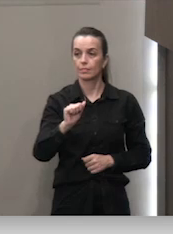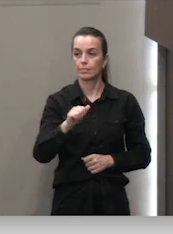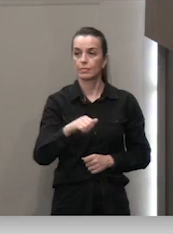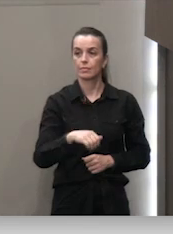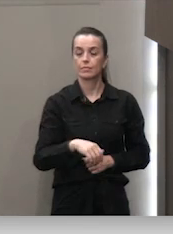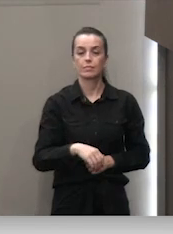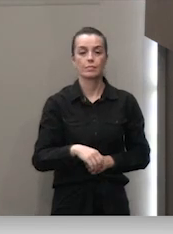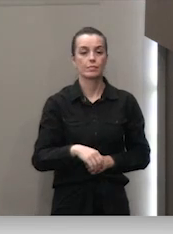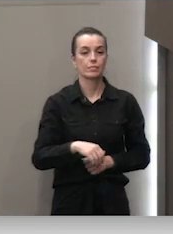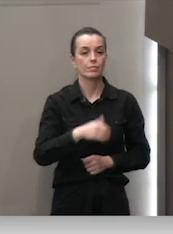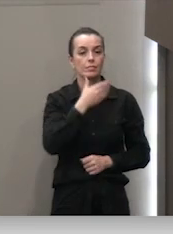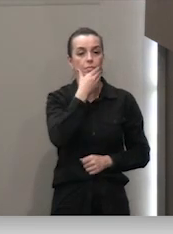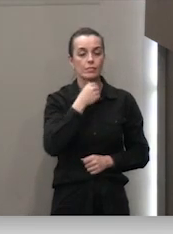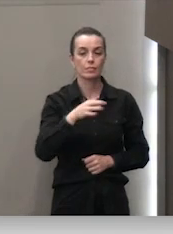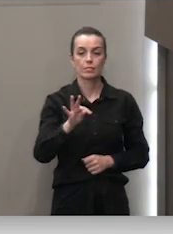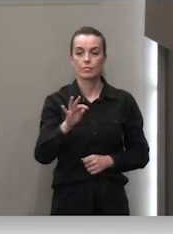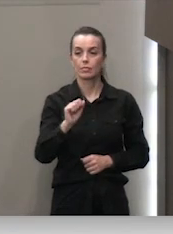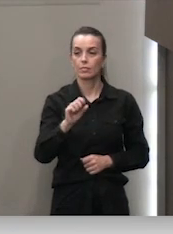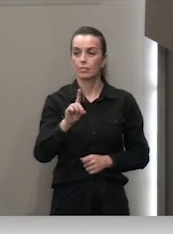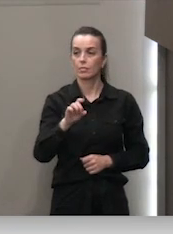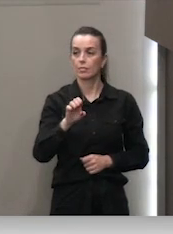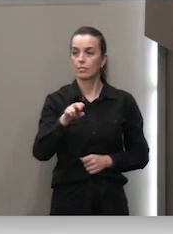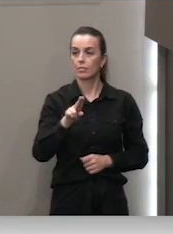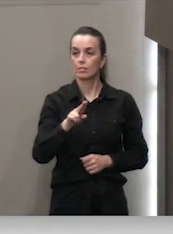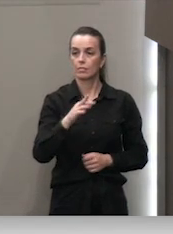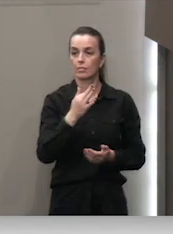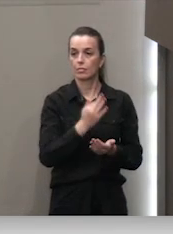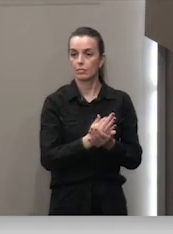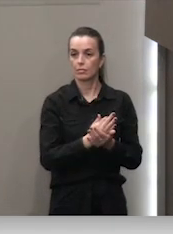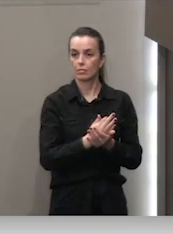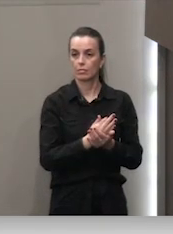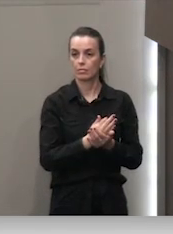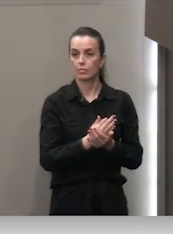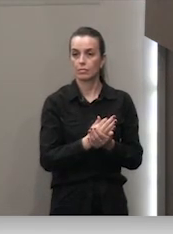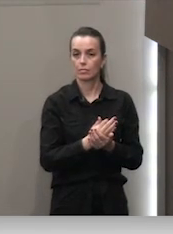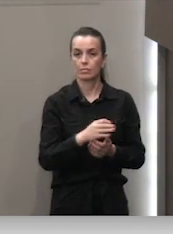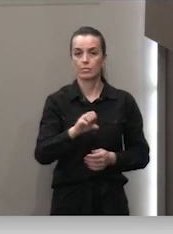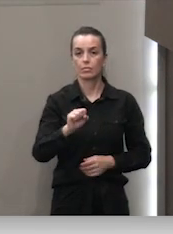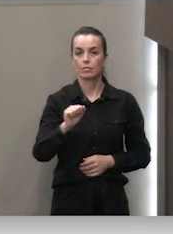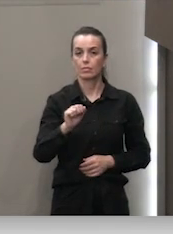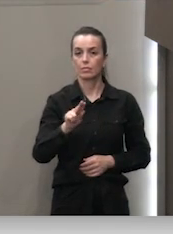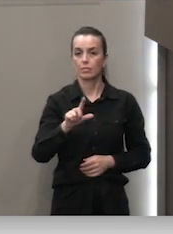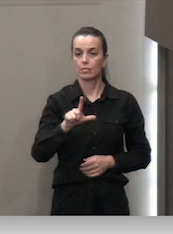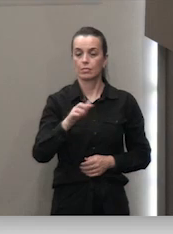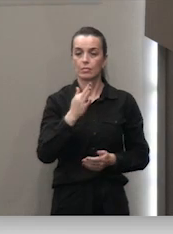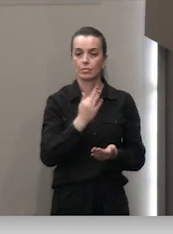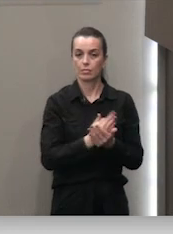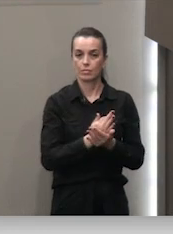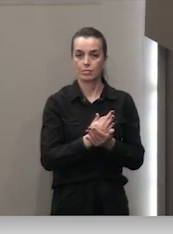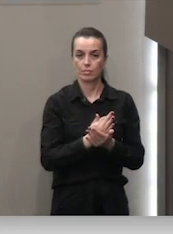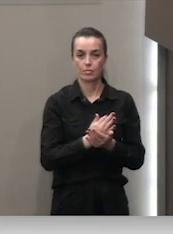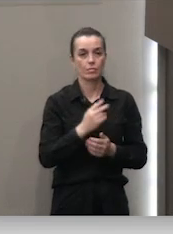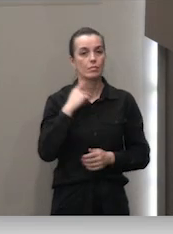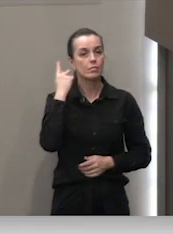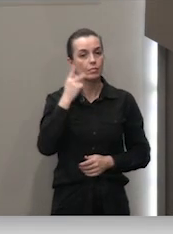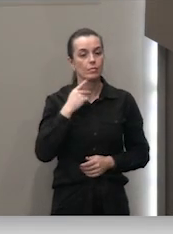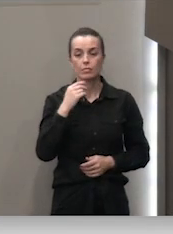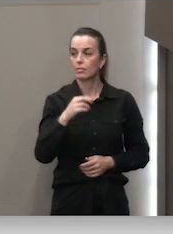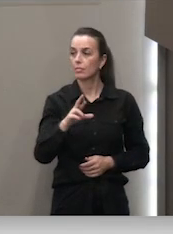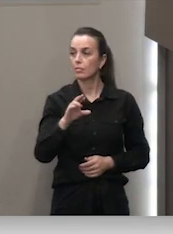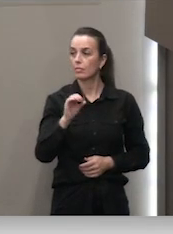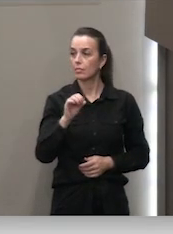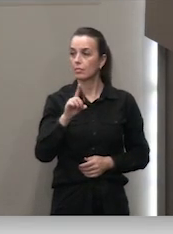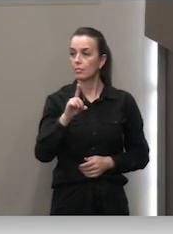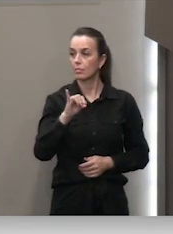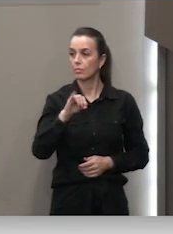Vereador Tadeu Moraes Trindade, ausente. Vereador Saul Spinelli, ausente. Vereador Rodinei